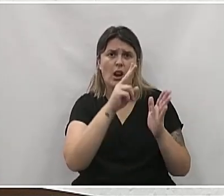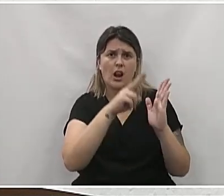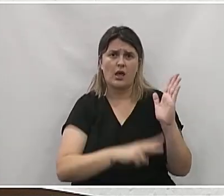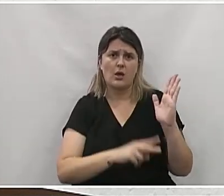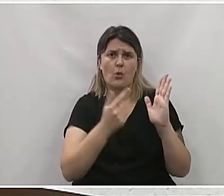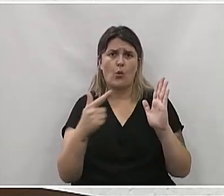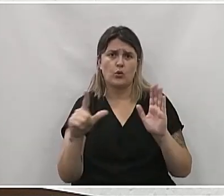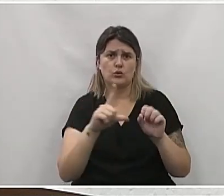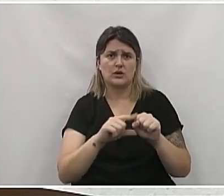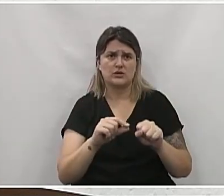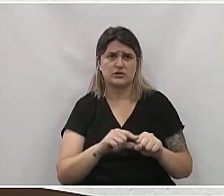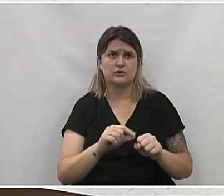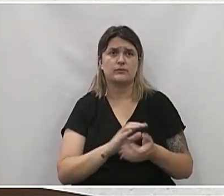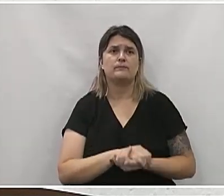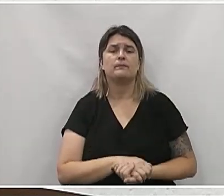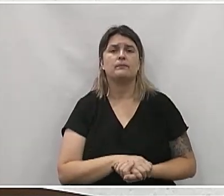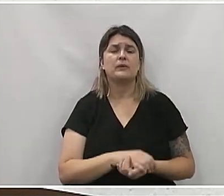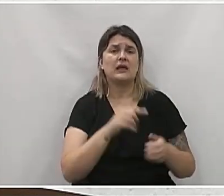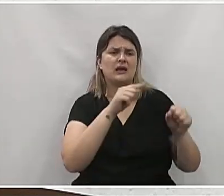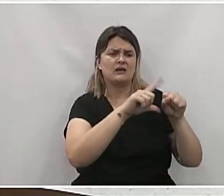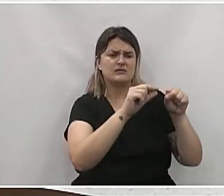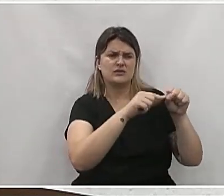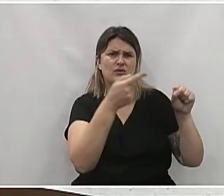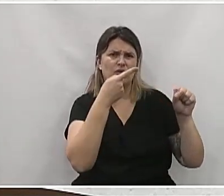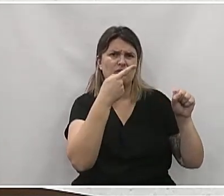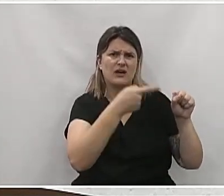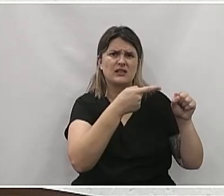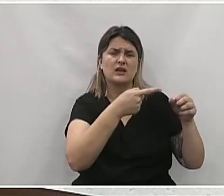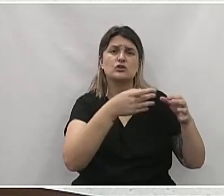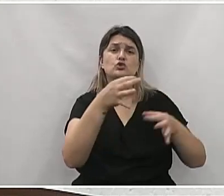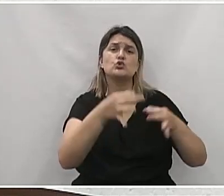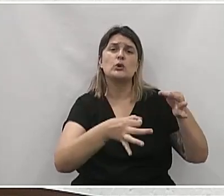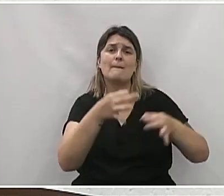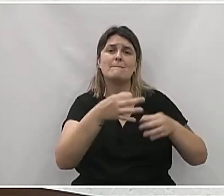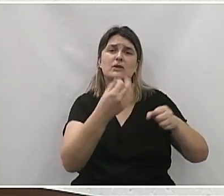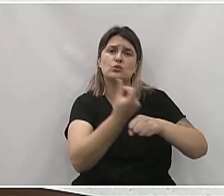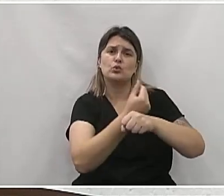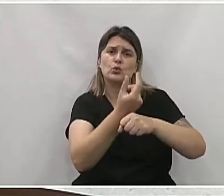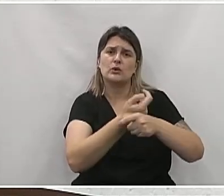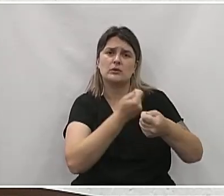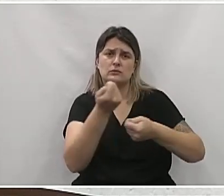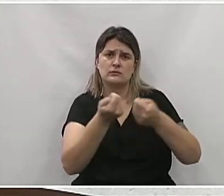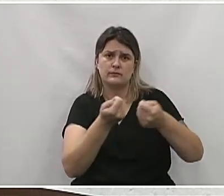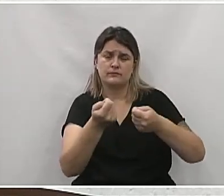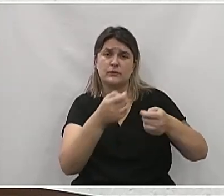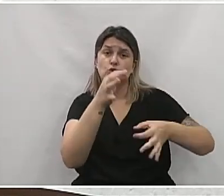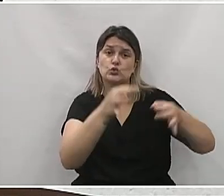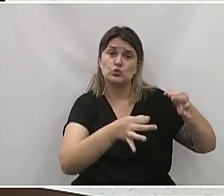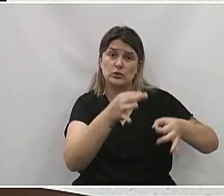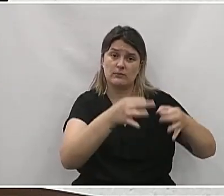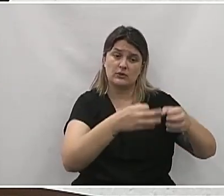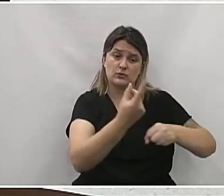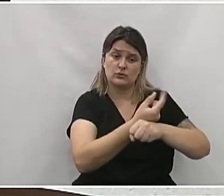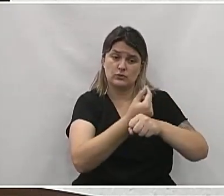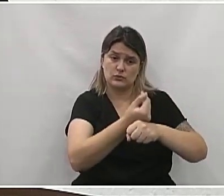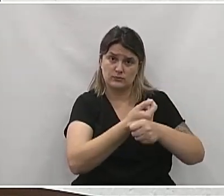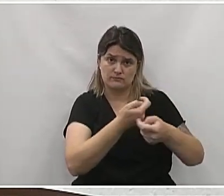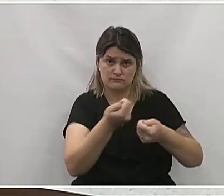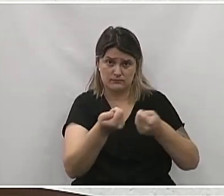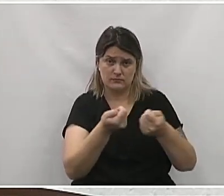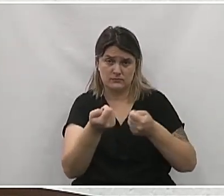outros artigos, ao qual fala quando é julgamento de contas, ao qual nós